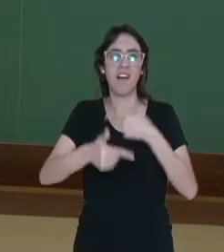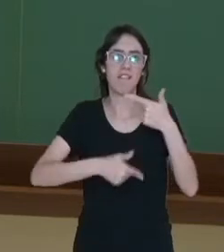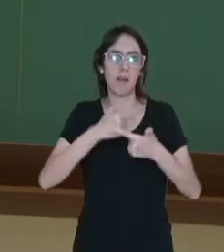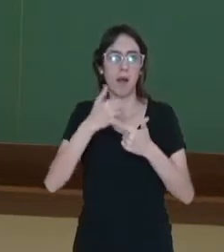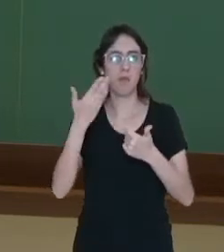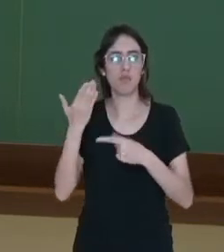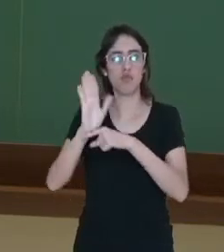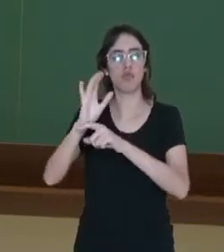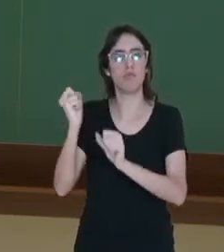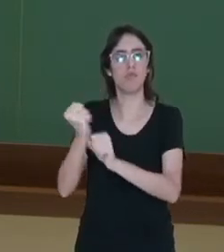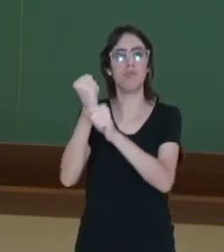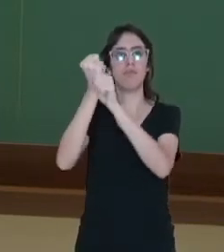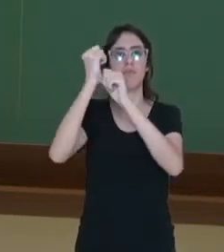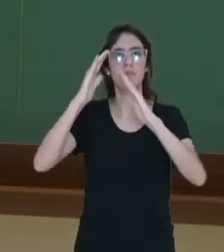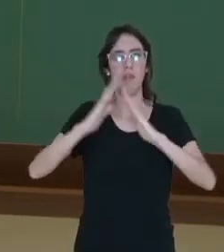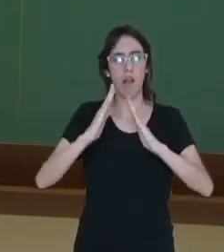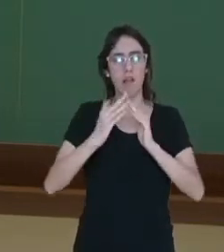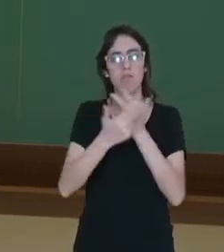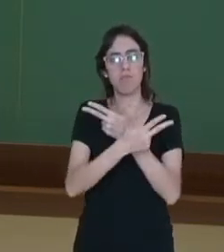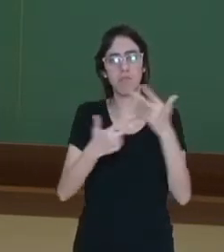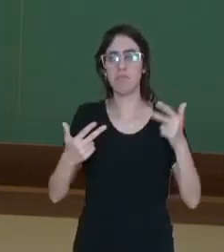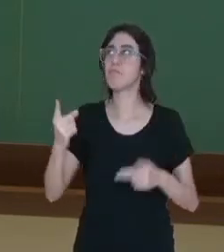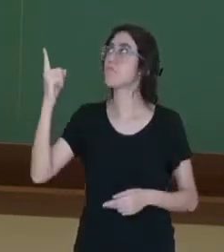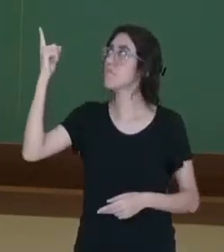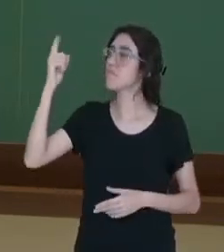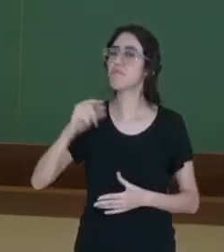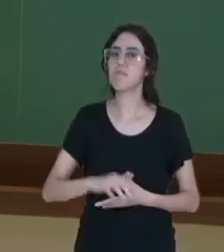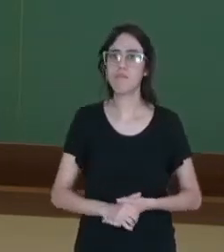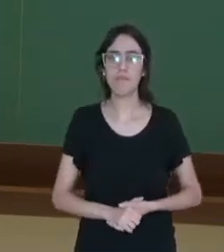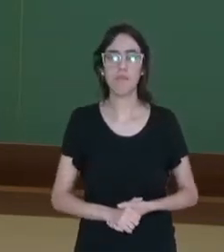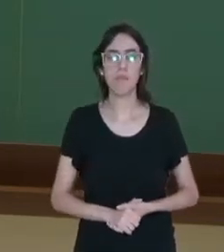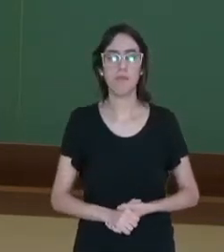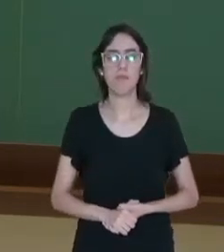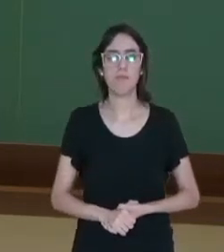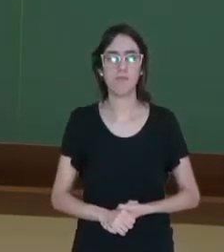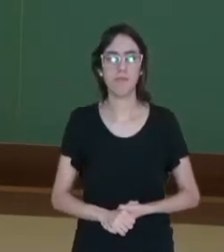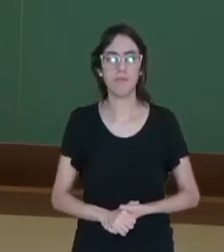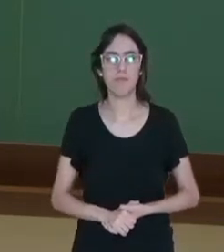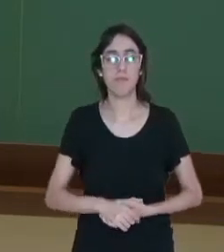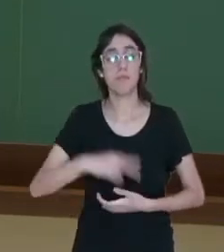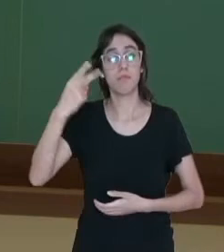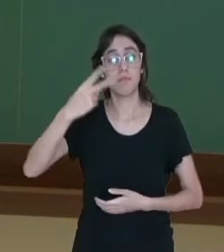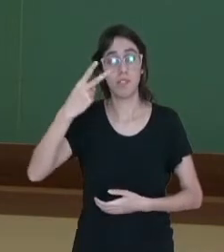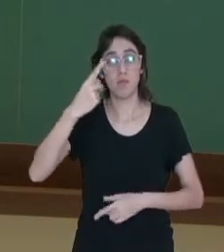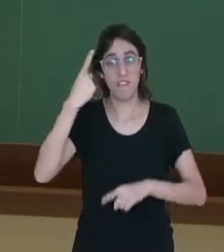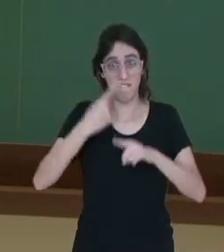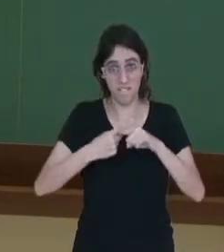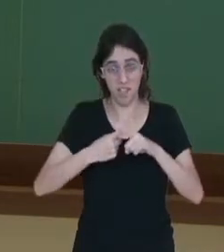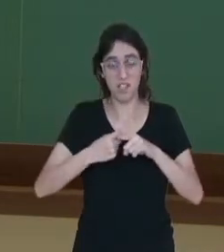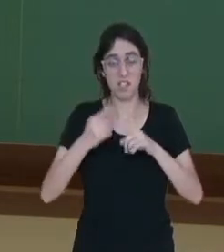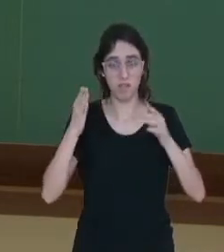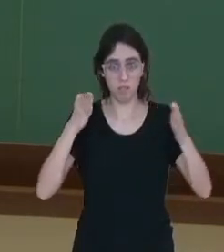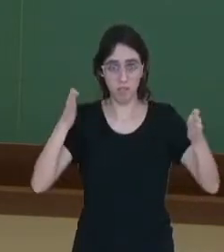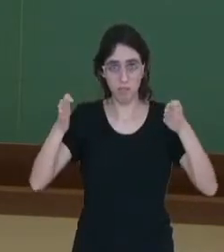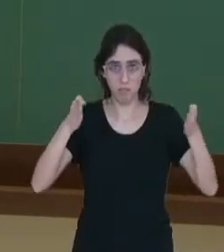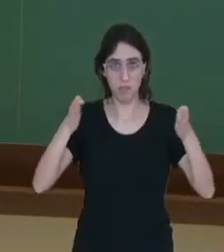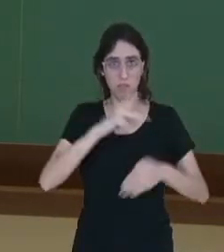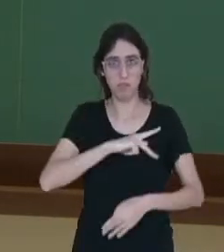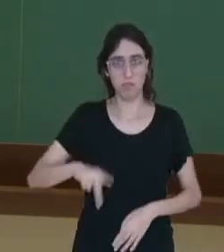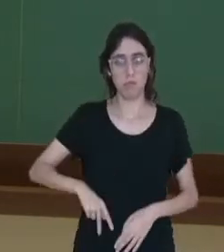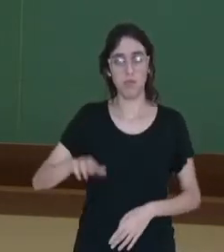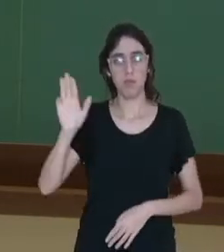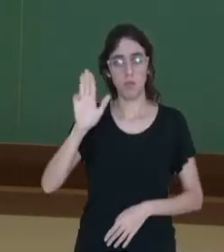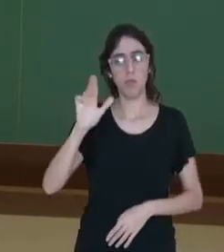na construção dessas habitações populares do Minha Casa Minha Vida. O segundo mandato foi marcado pela continuidade dos